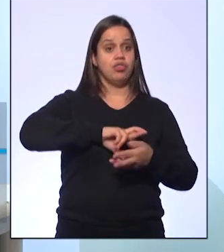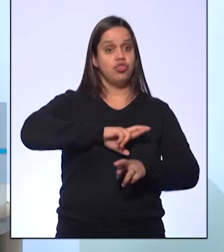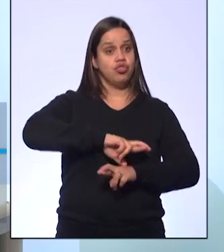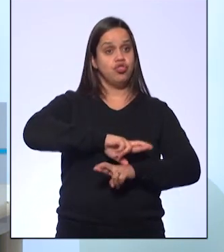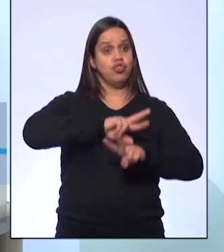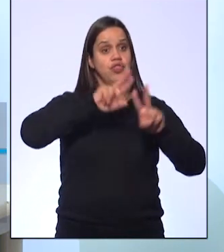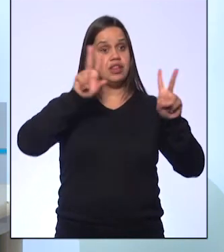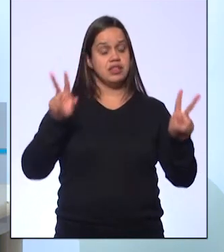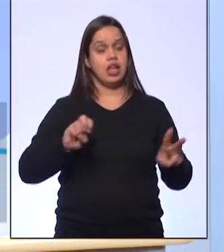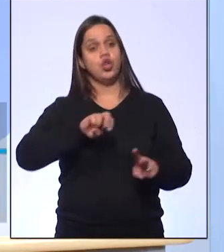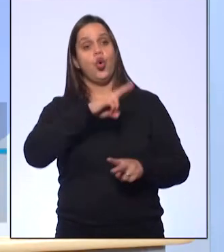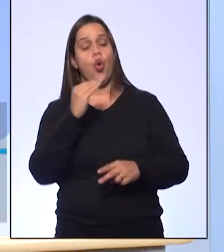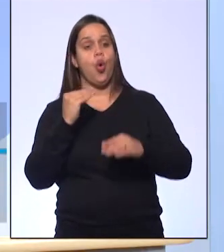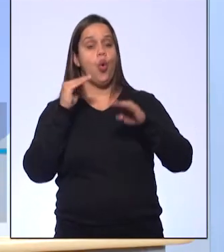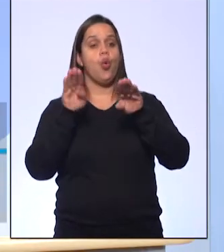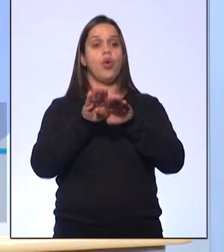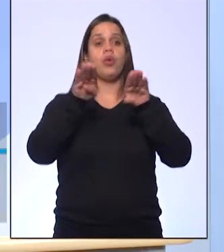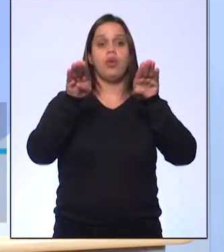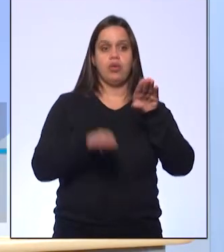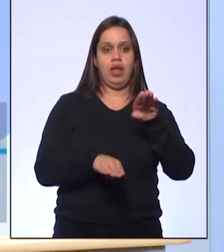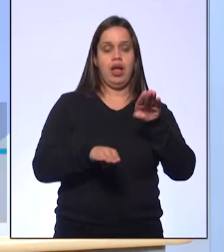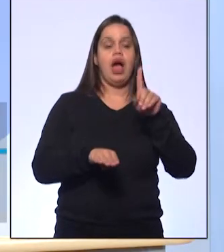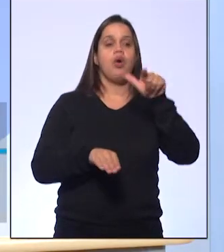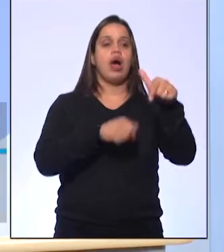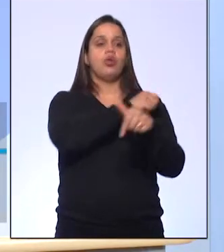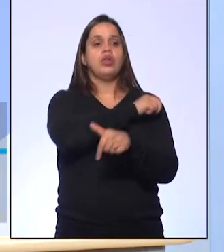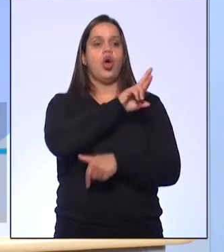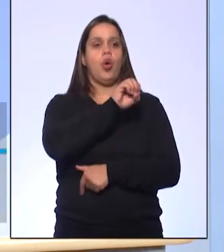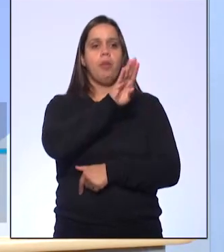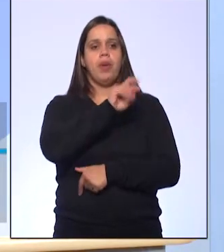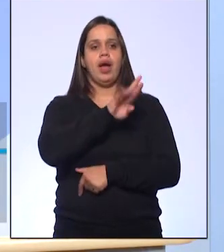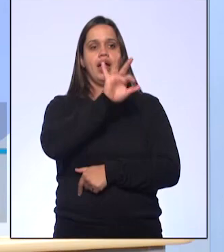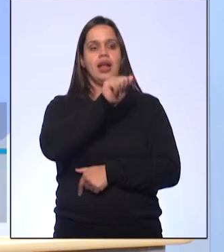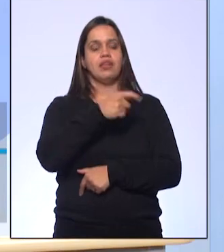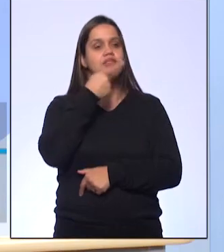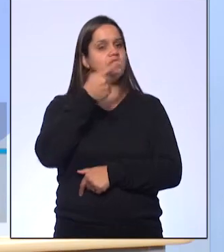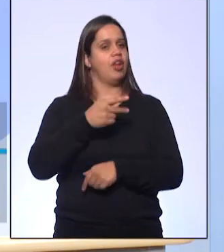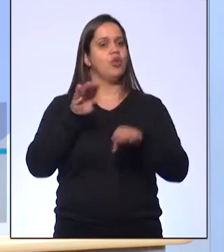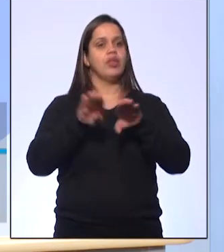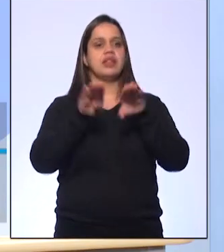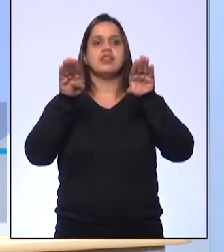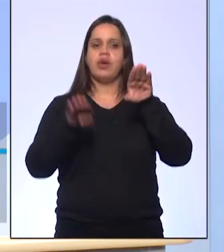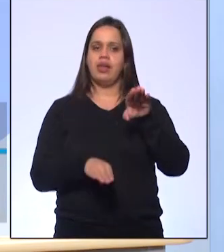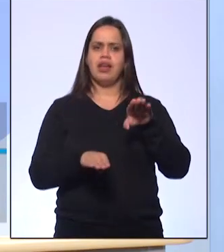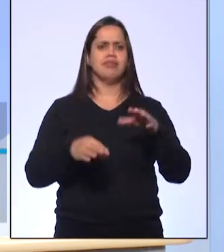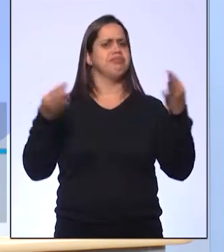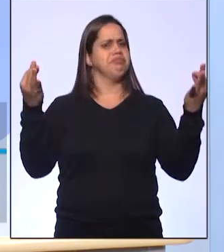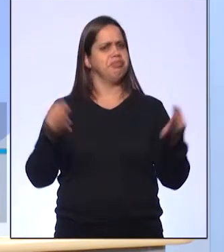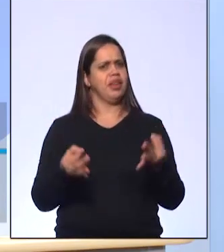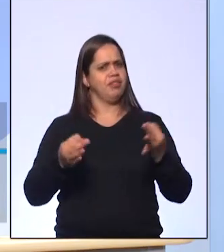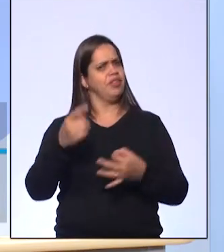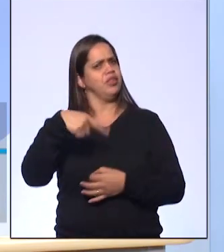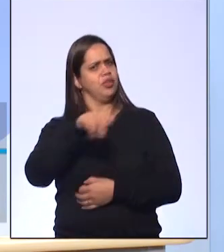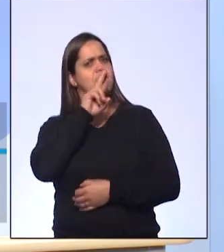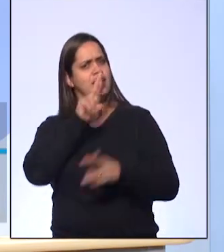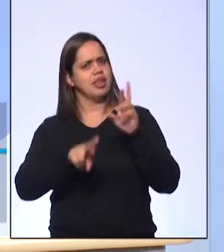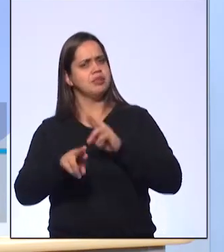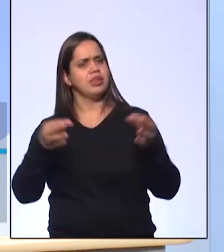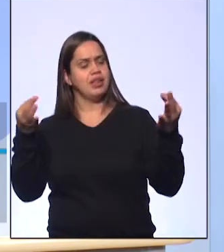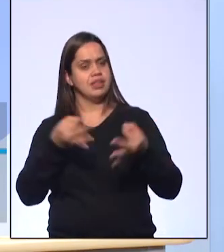desigualdade, a Roberta destacou desigualdade. Gente, tá perfeito. Todas as respostas estão corretas,